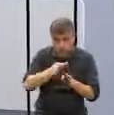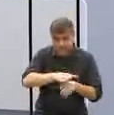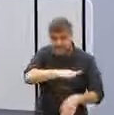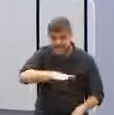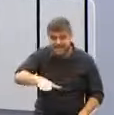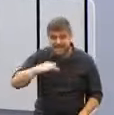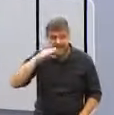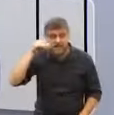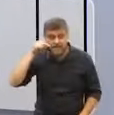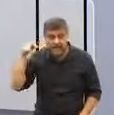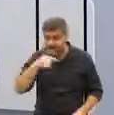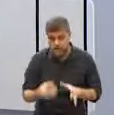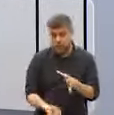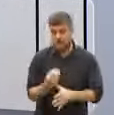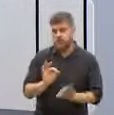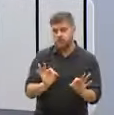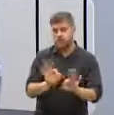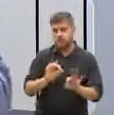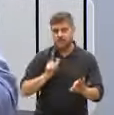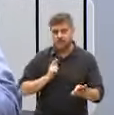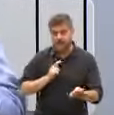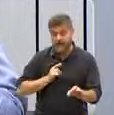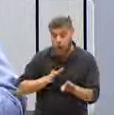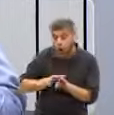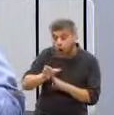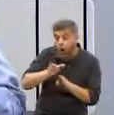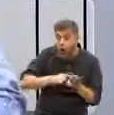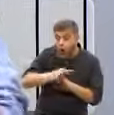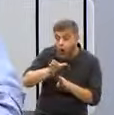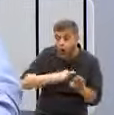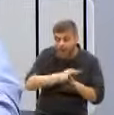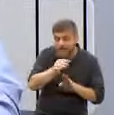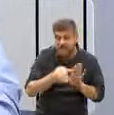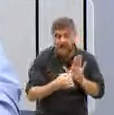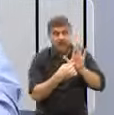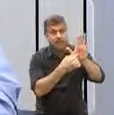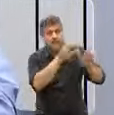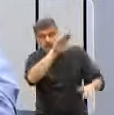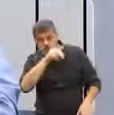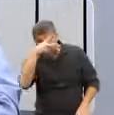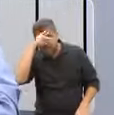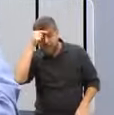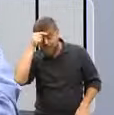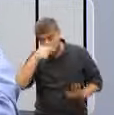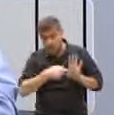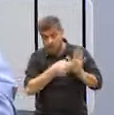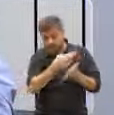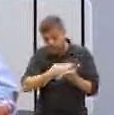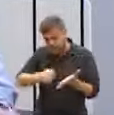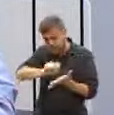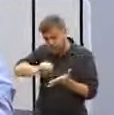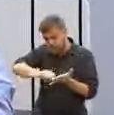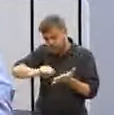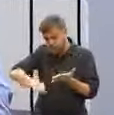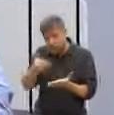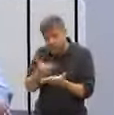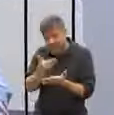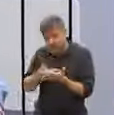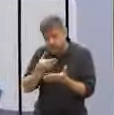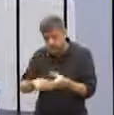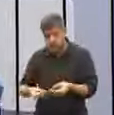faz? Ele vai orientar necessidade e demanda, ele vai apontar para o Executivo, através de relatórios, através de